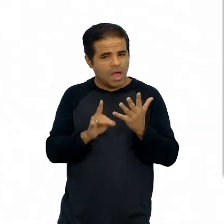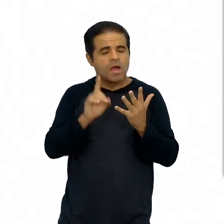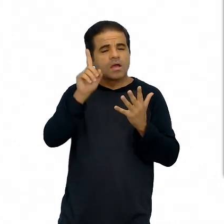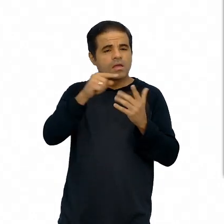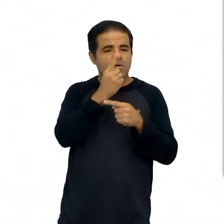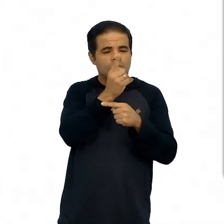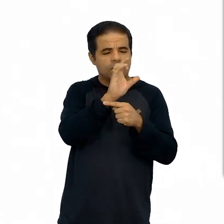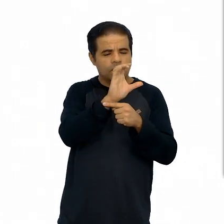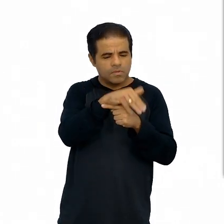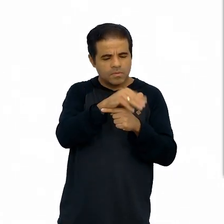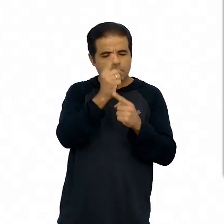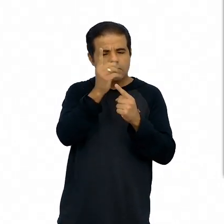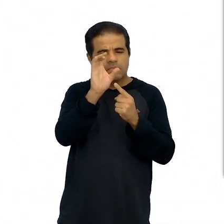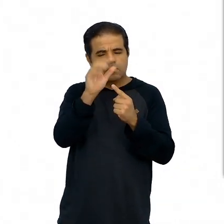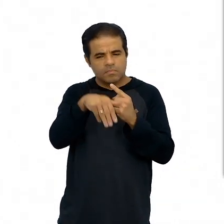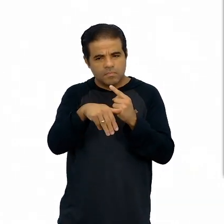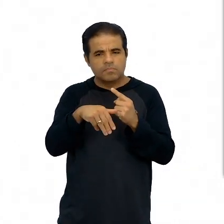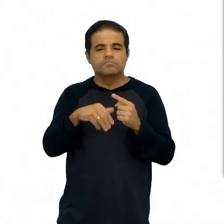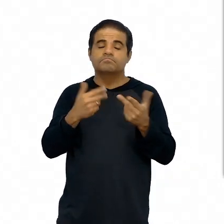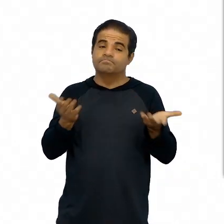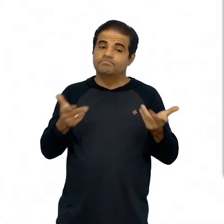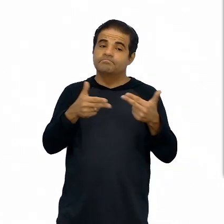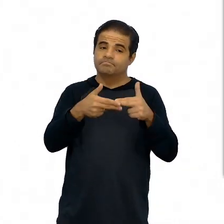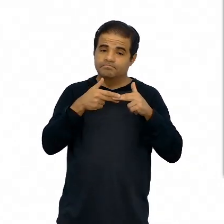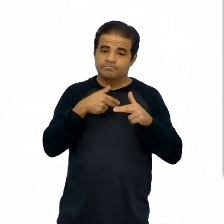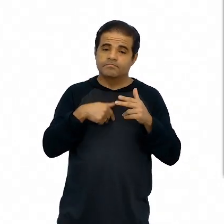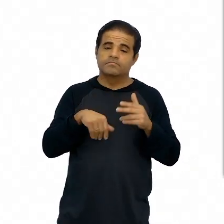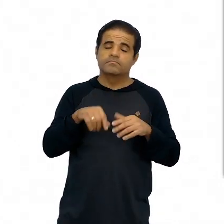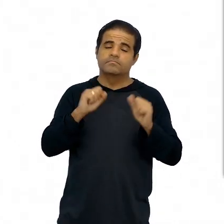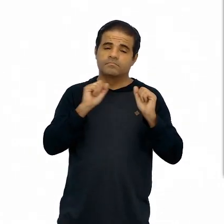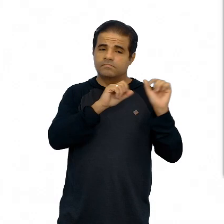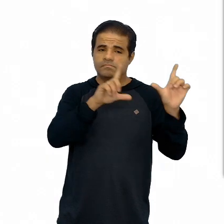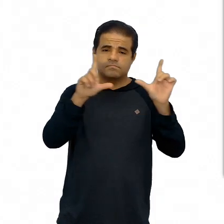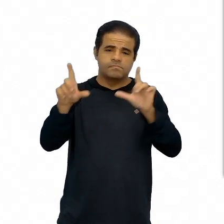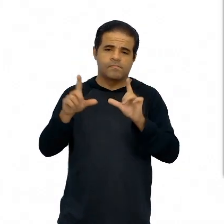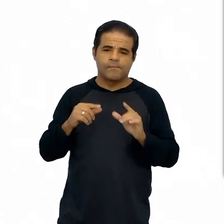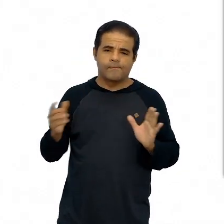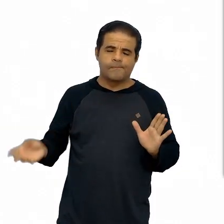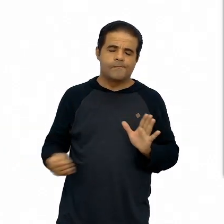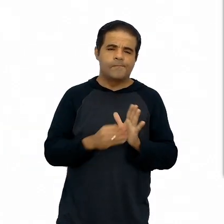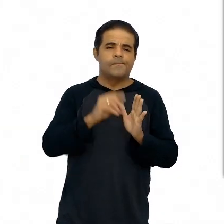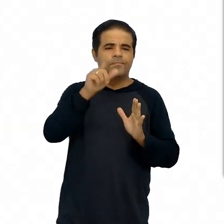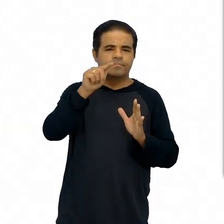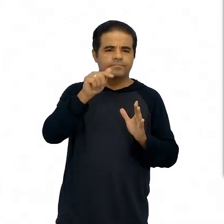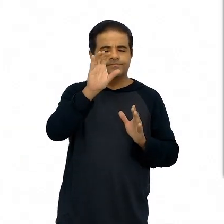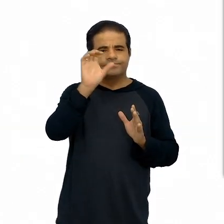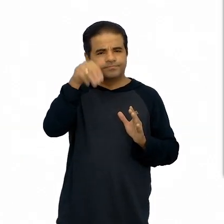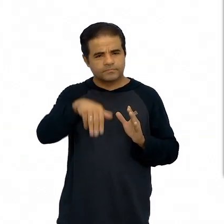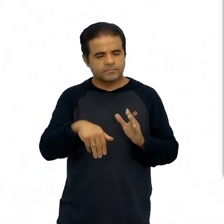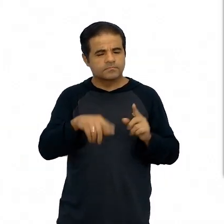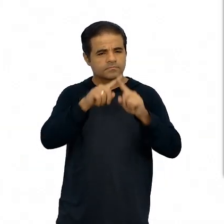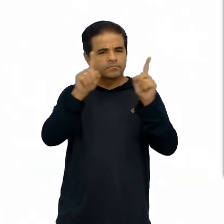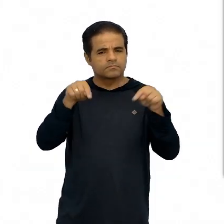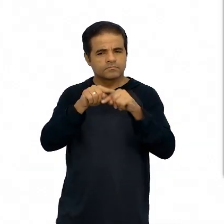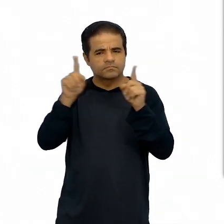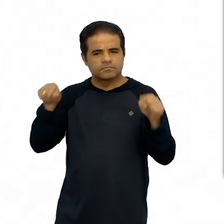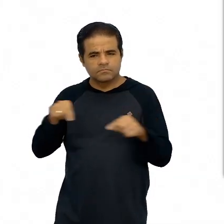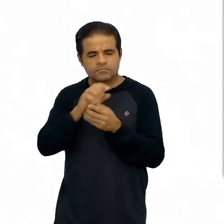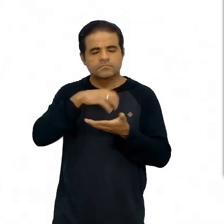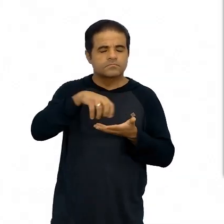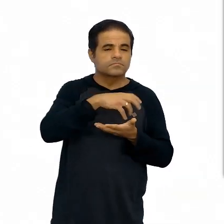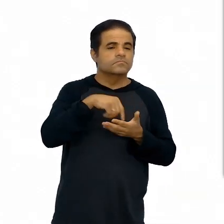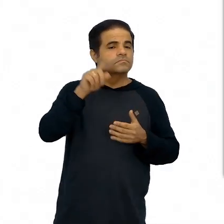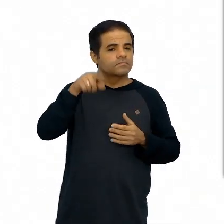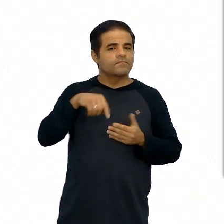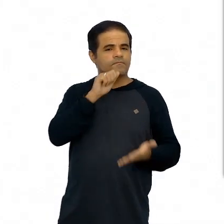1 centímetro quadrado, portanto, a figura mede 17 centímetros quadrados de área.